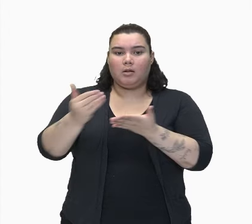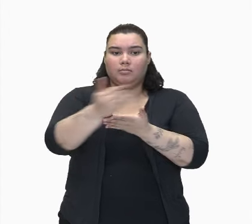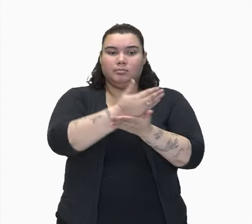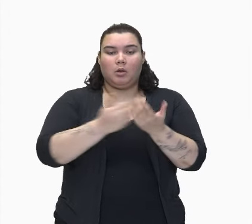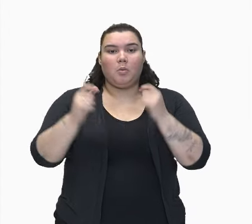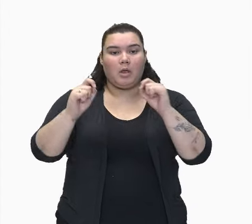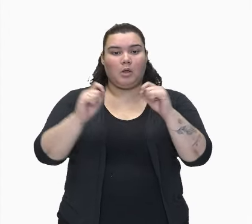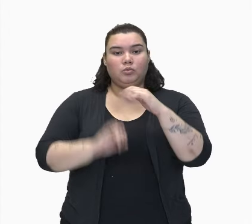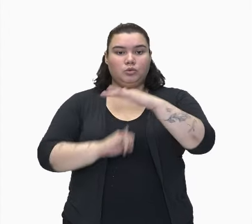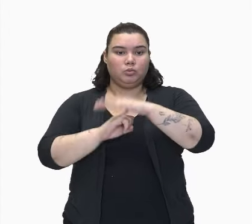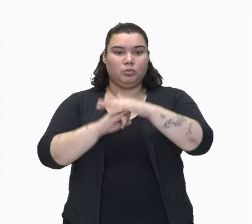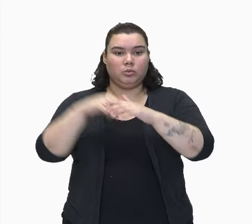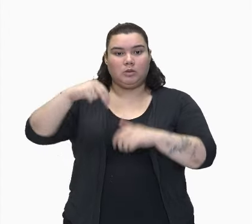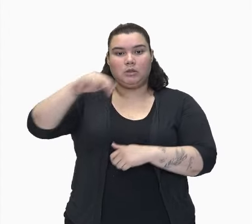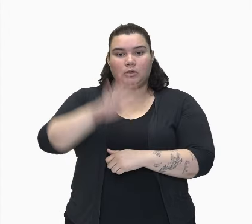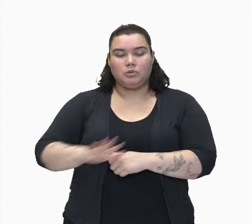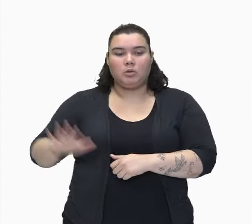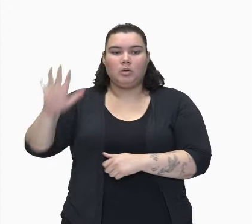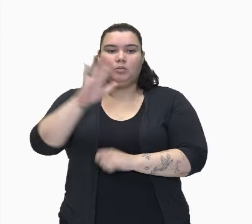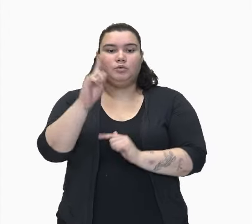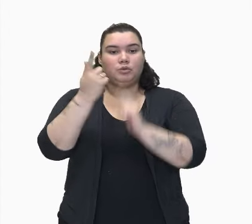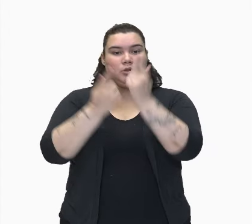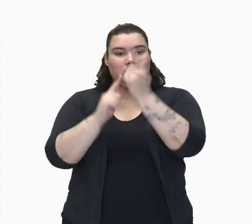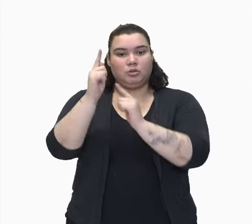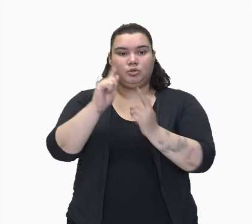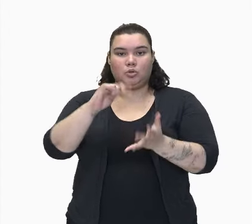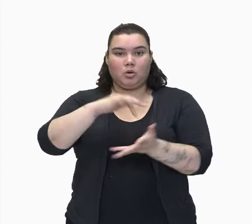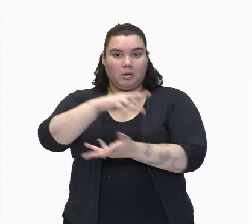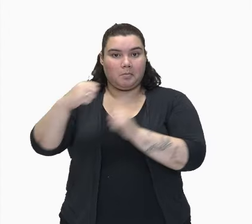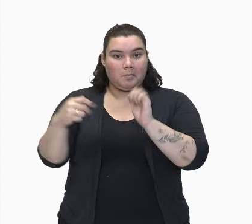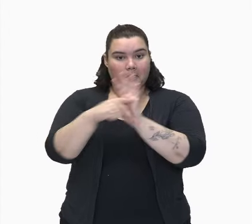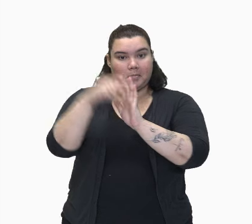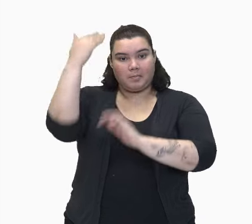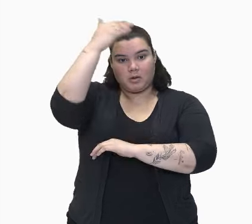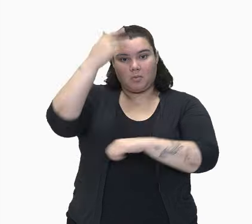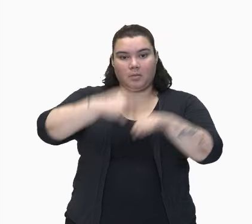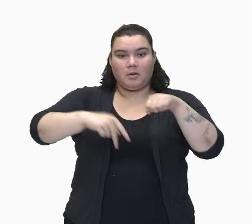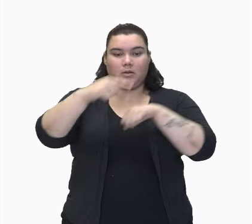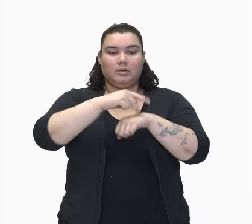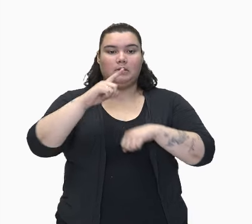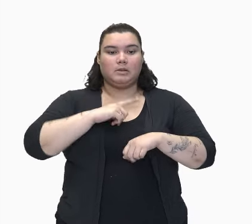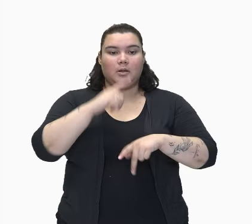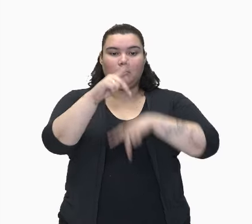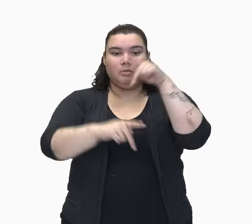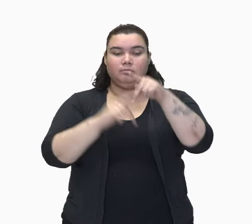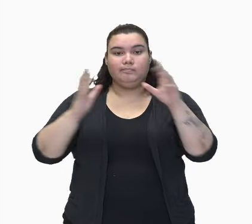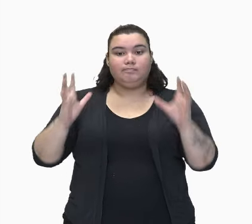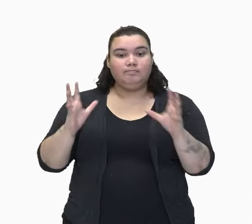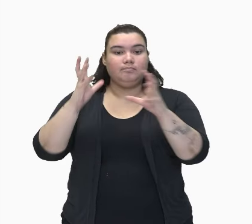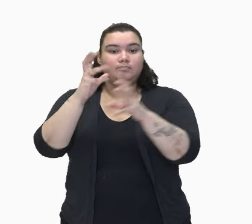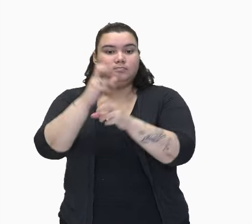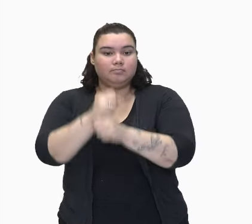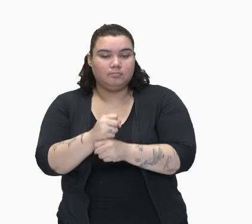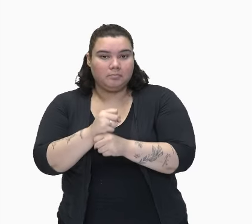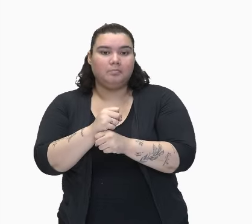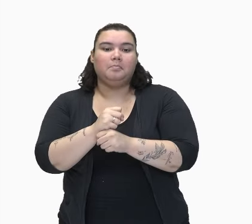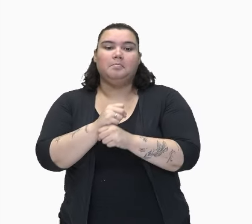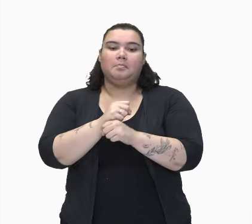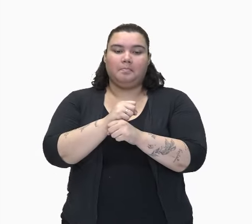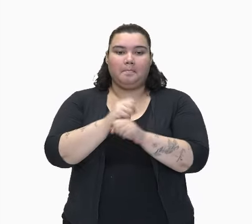Instituto Nacional, né, de Estatística e Geografia do México, o país ele vai possuir uma população aí